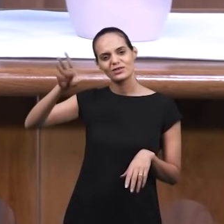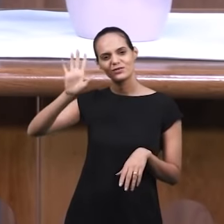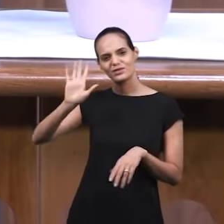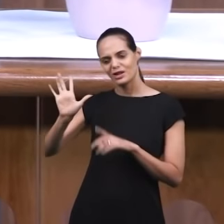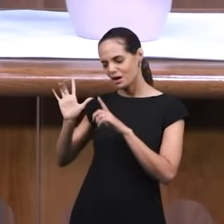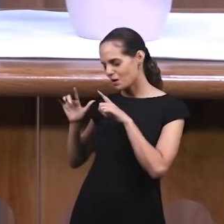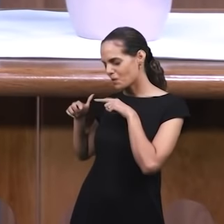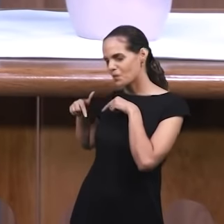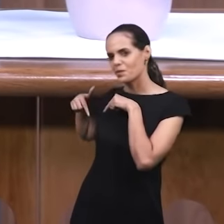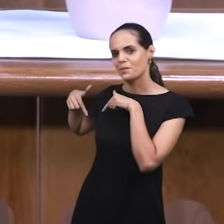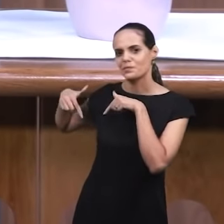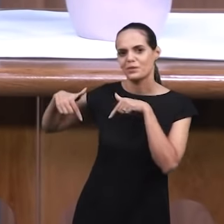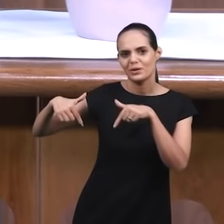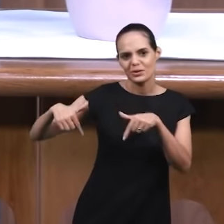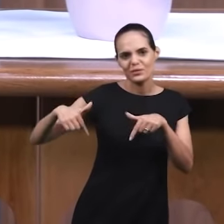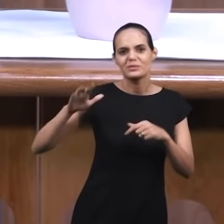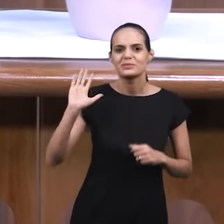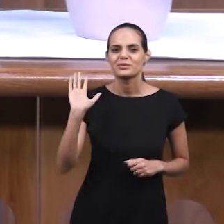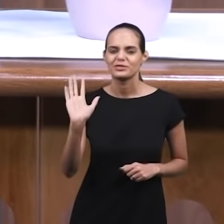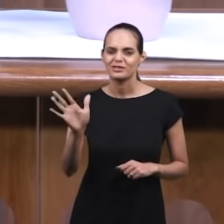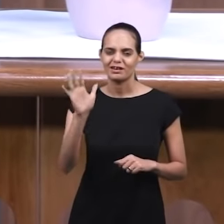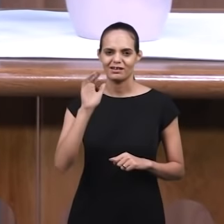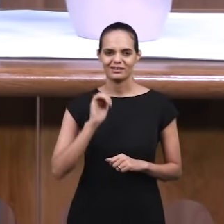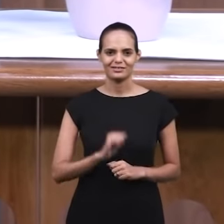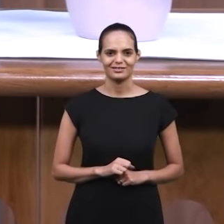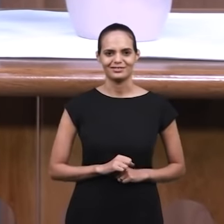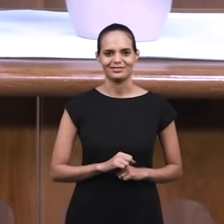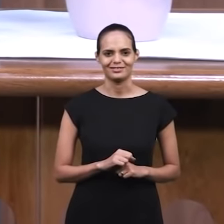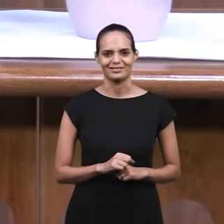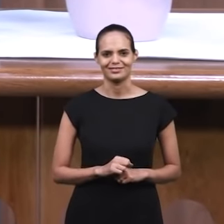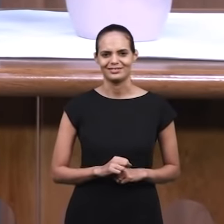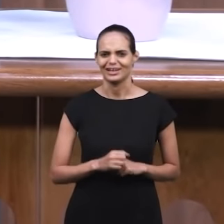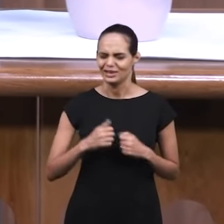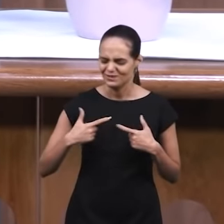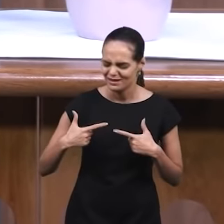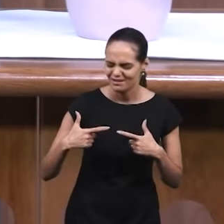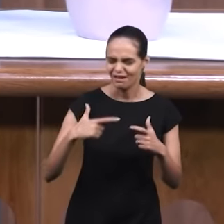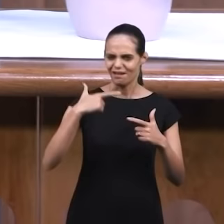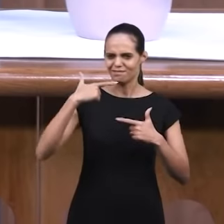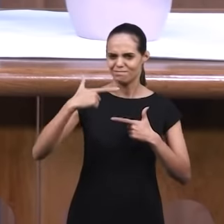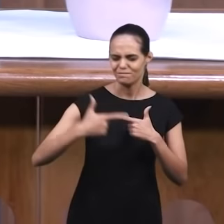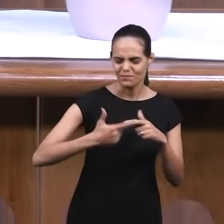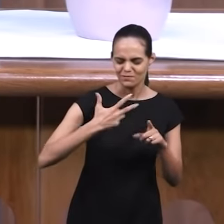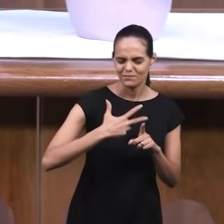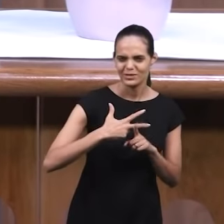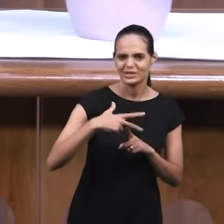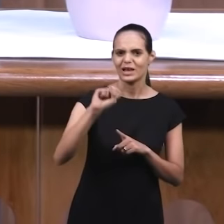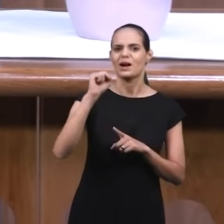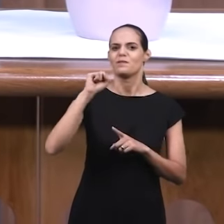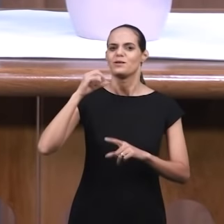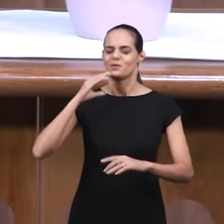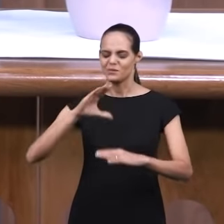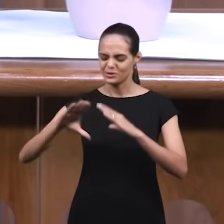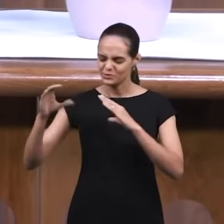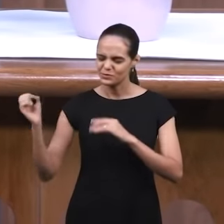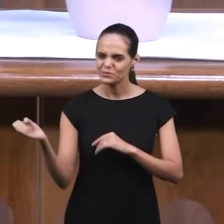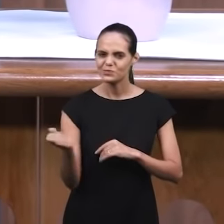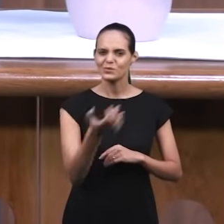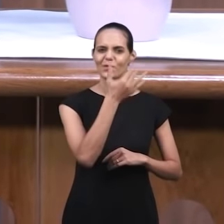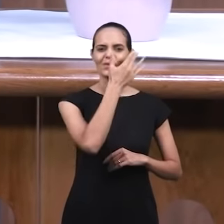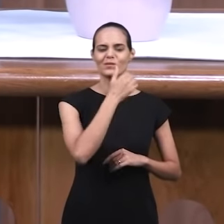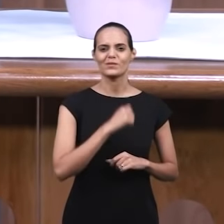ele antecipadamente. Cada batalha vencida era um novo cântico. Cada